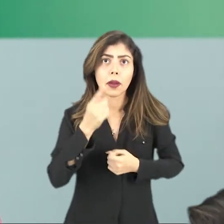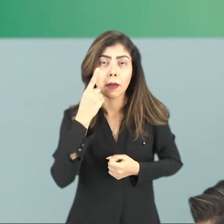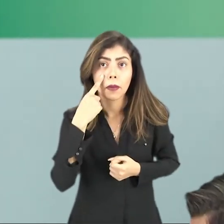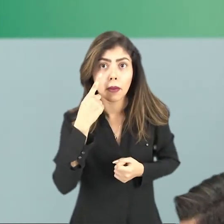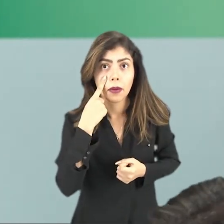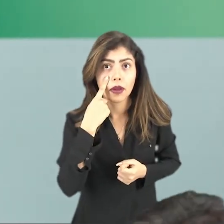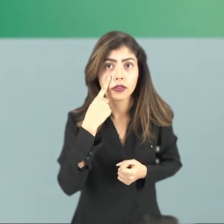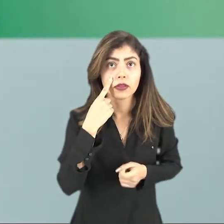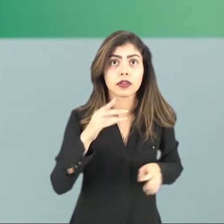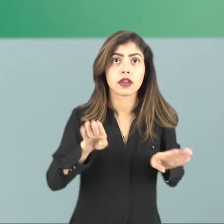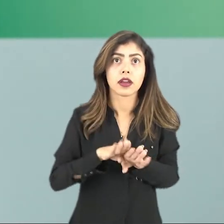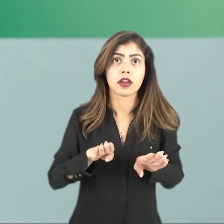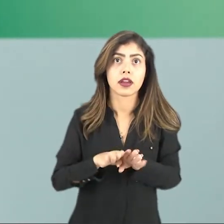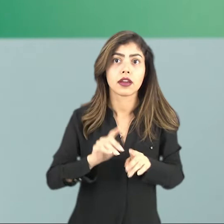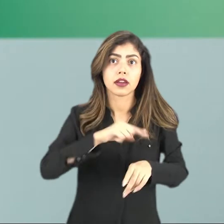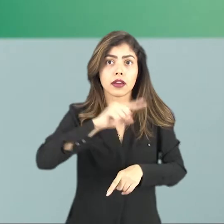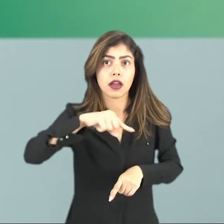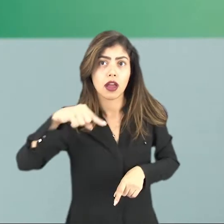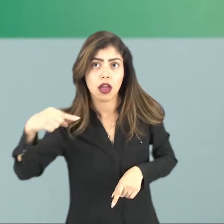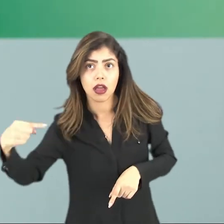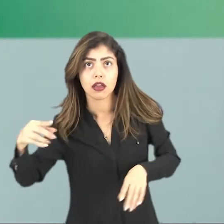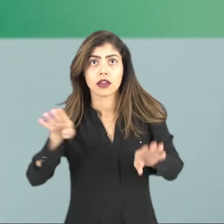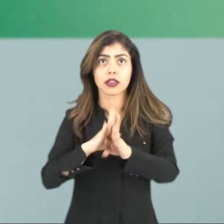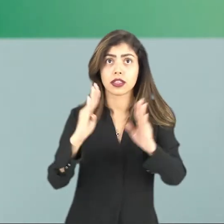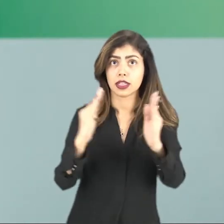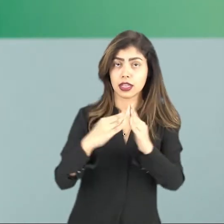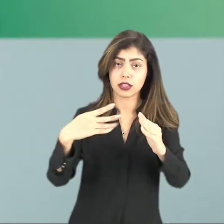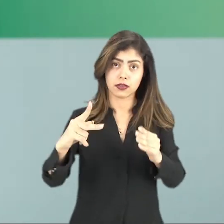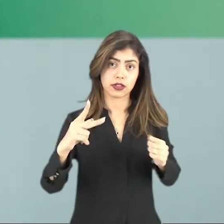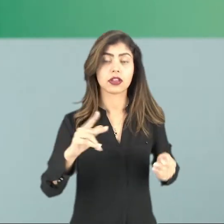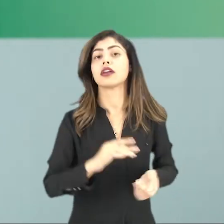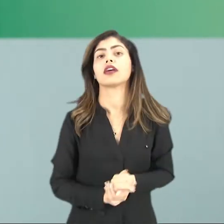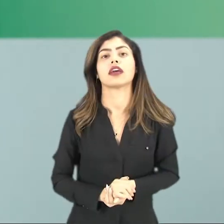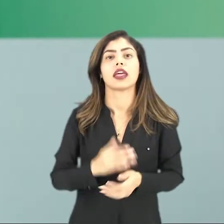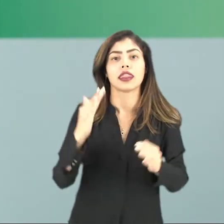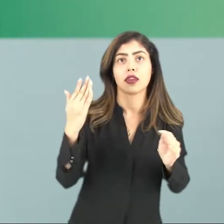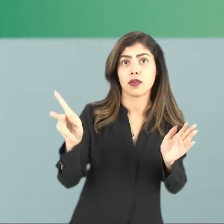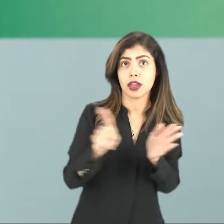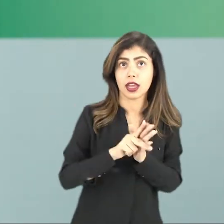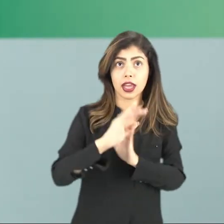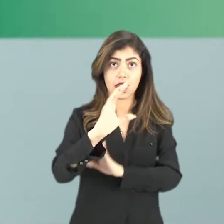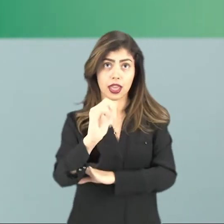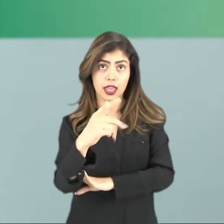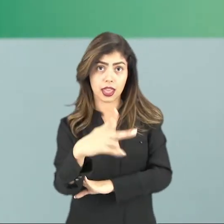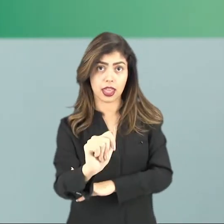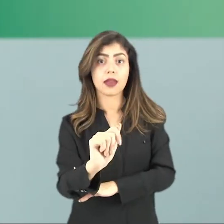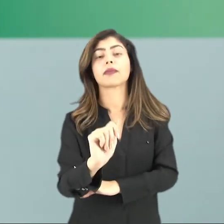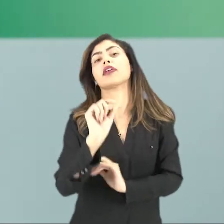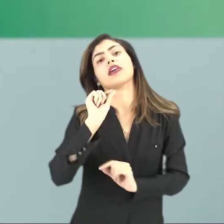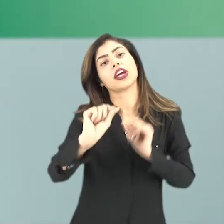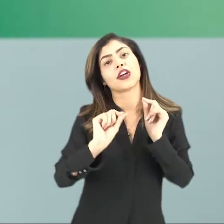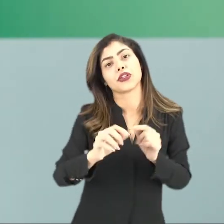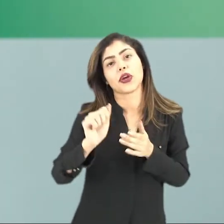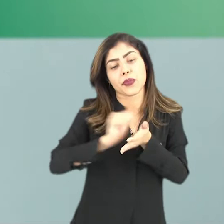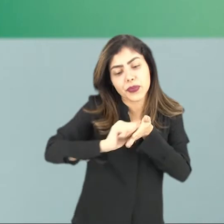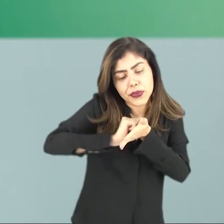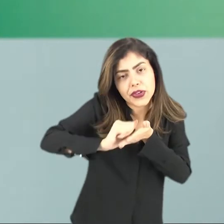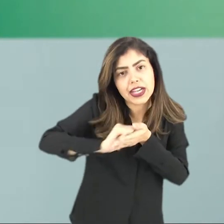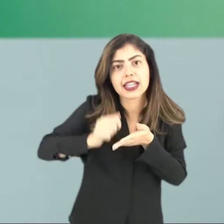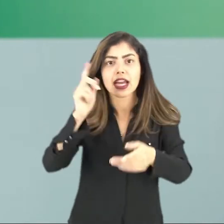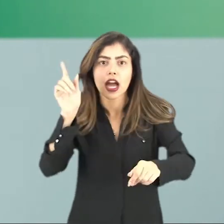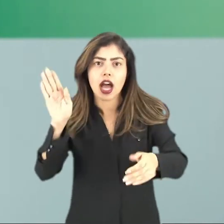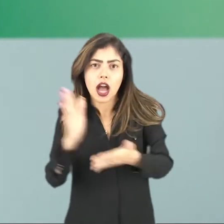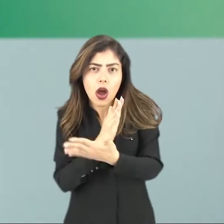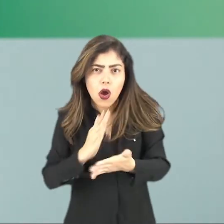verificam que nos fios utilizados na rede normal aí na casa de vocês, ele tem uma capa. uma capa de borracha, de algum